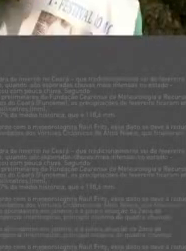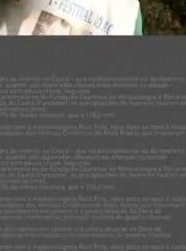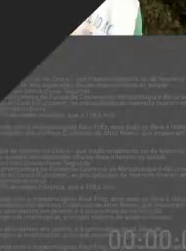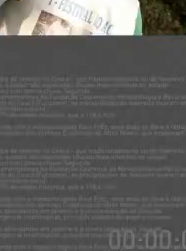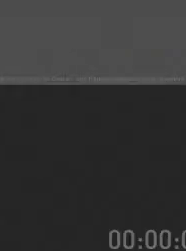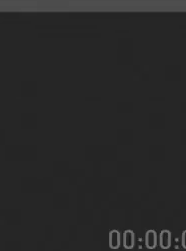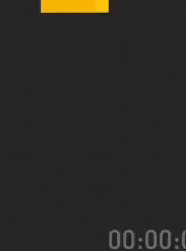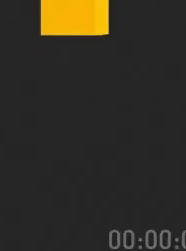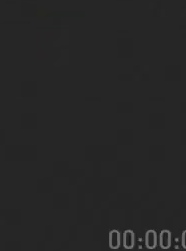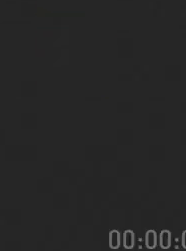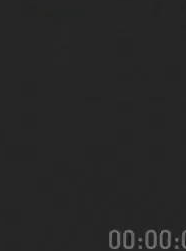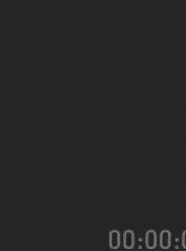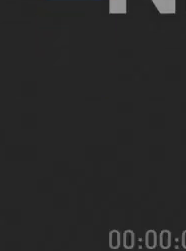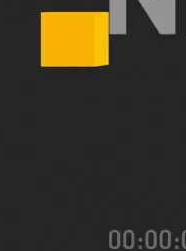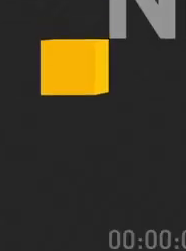ae